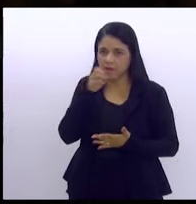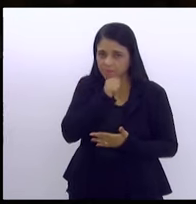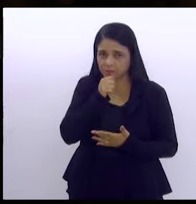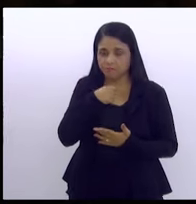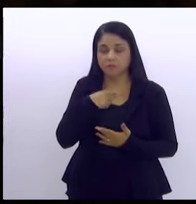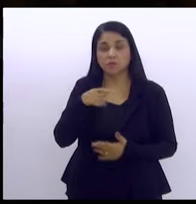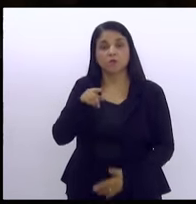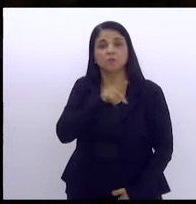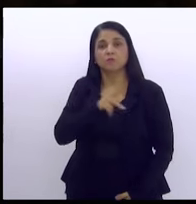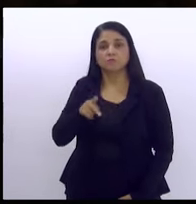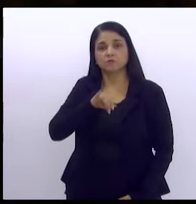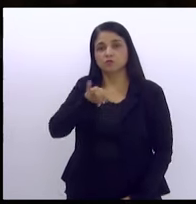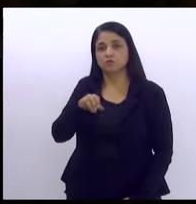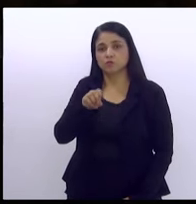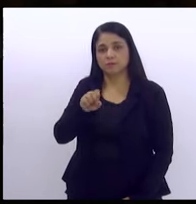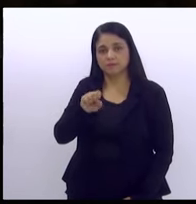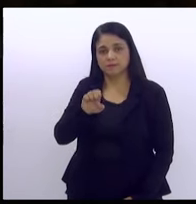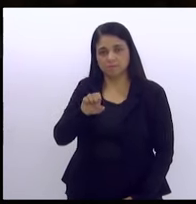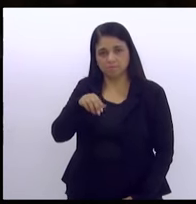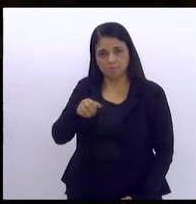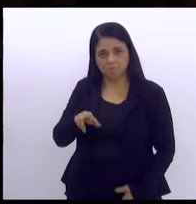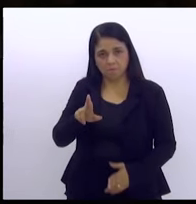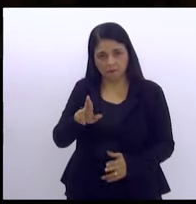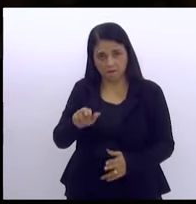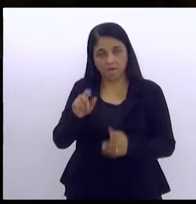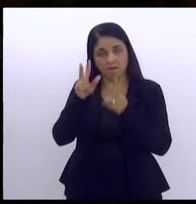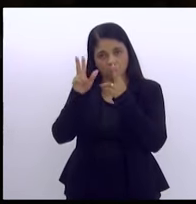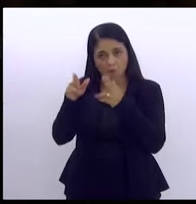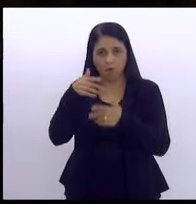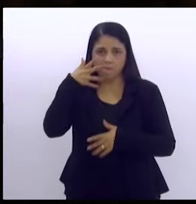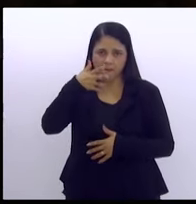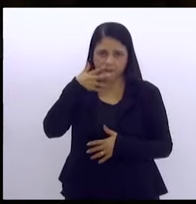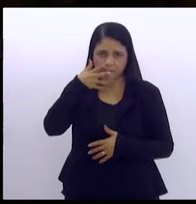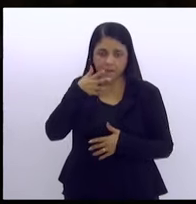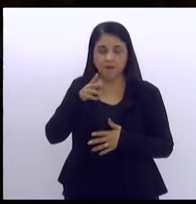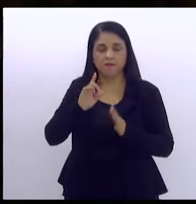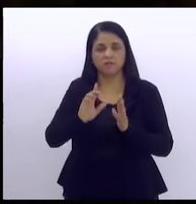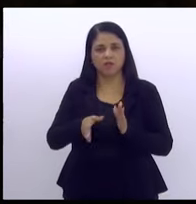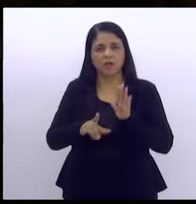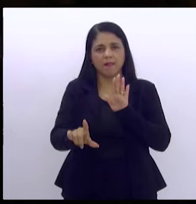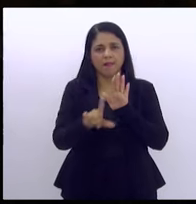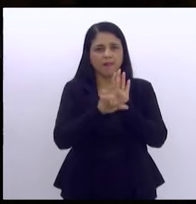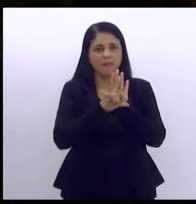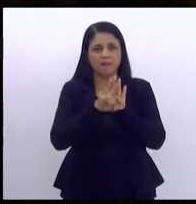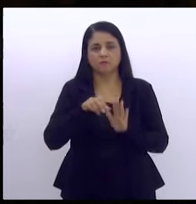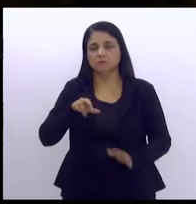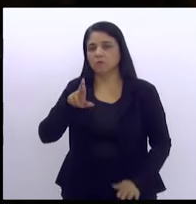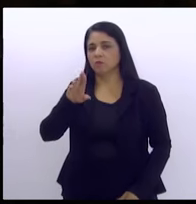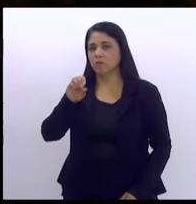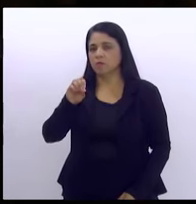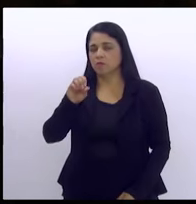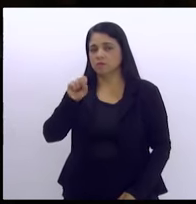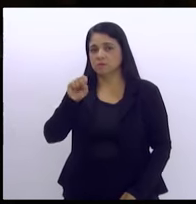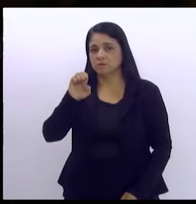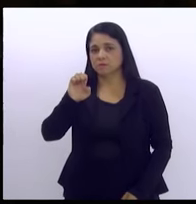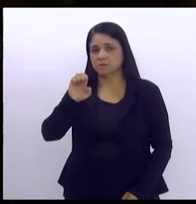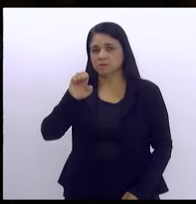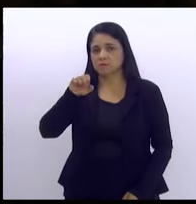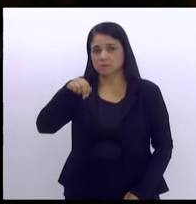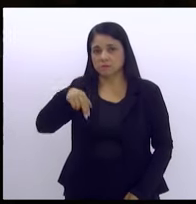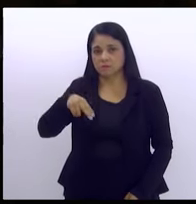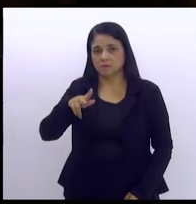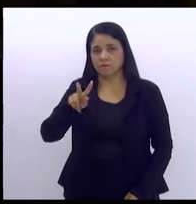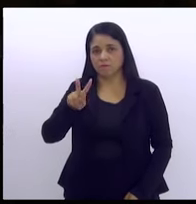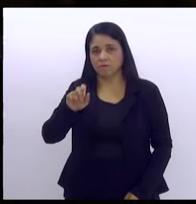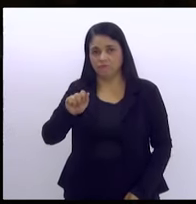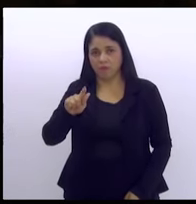José Mar falou isso também. É evidente, nós temos já a lei do deputado Rosenweg que cria a Delegacia Especializada